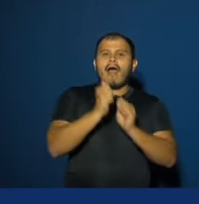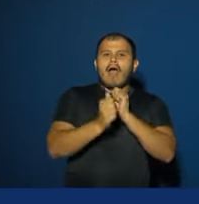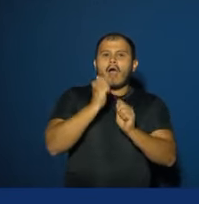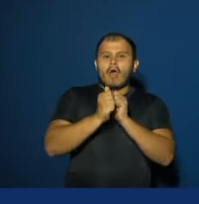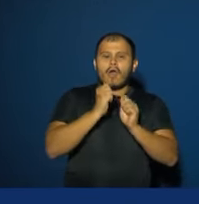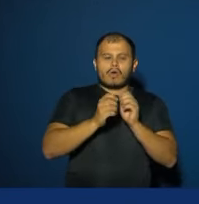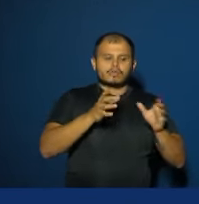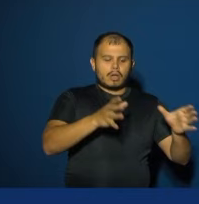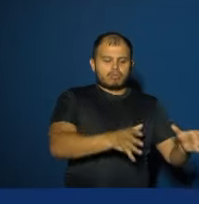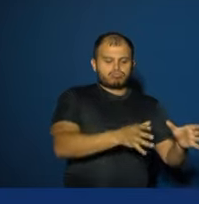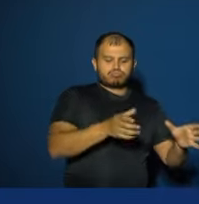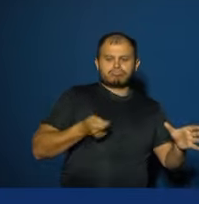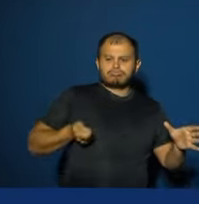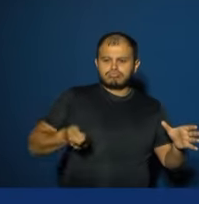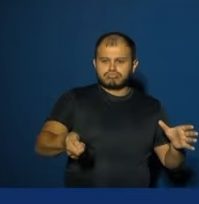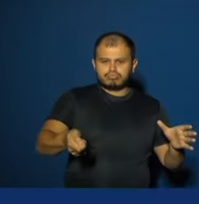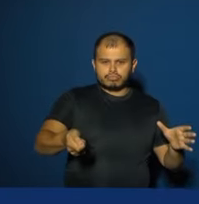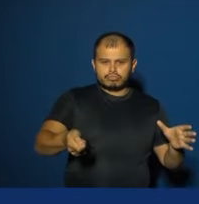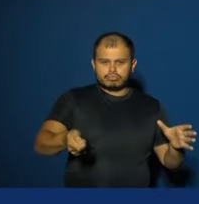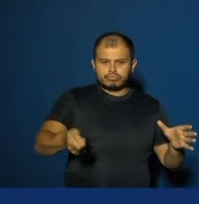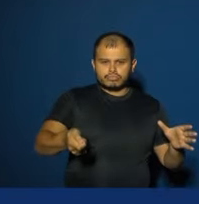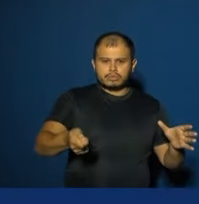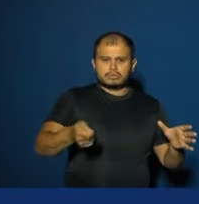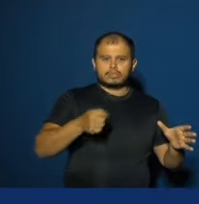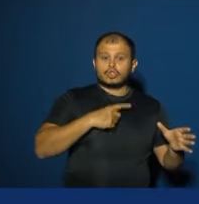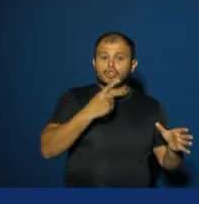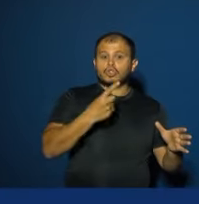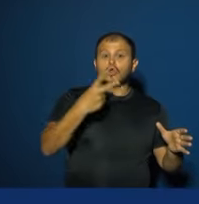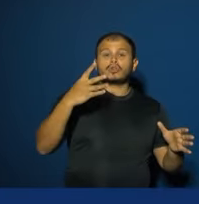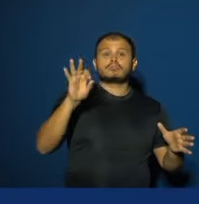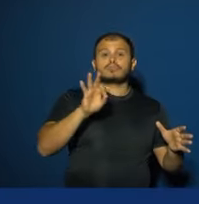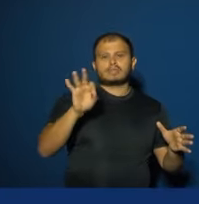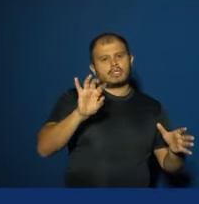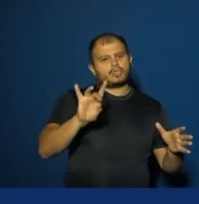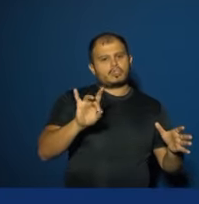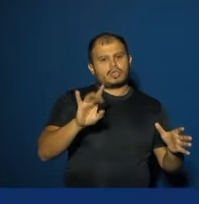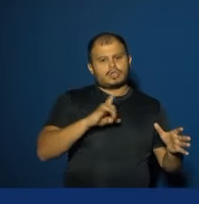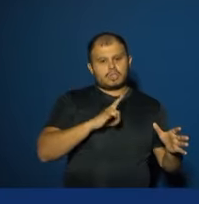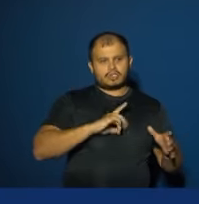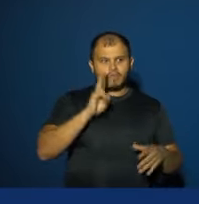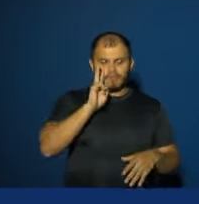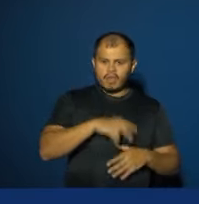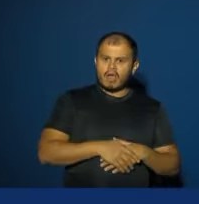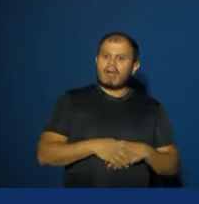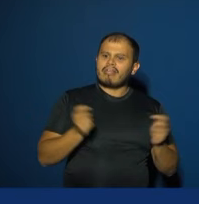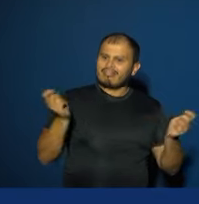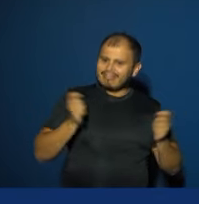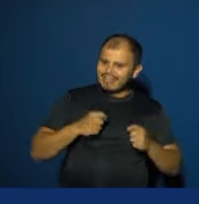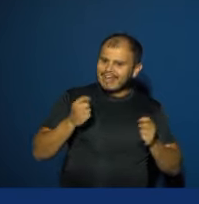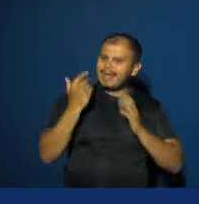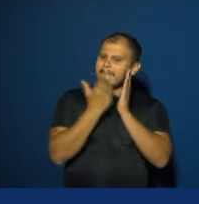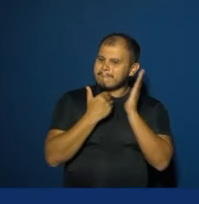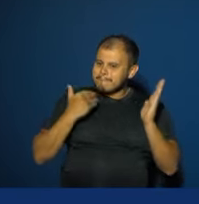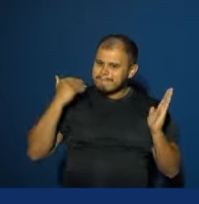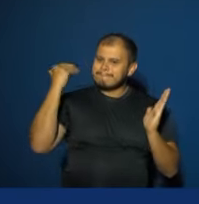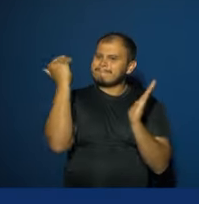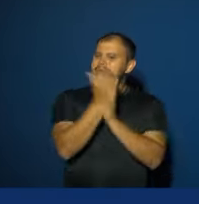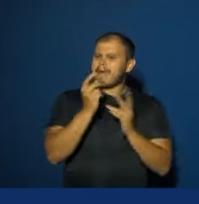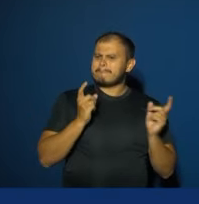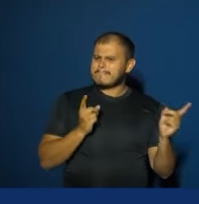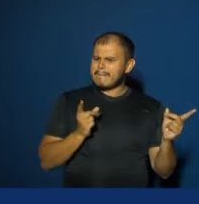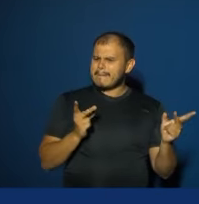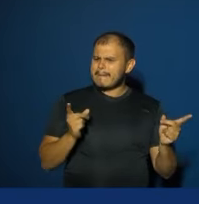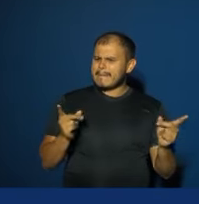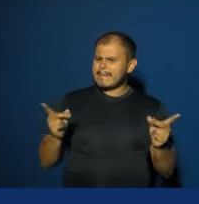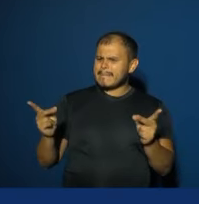gosta só 12% tem tá aqui ó a gente fica até feliz de ver o potencial que tem o Brasil